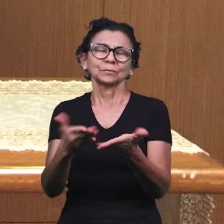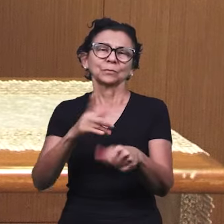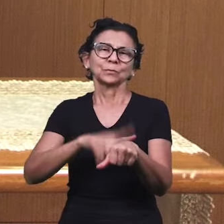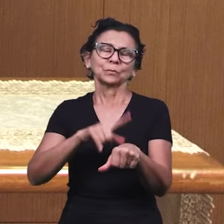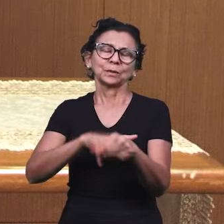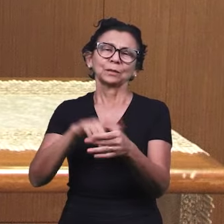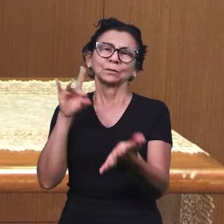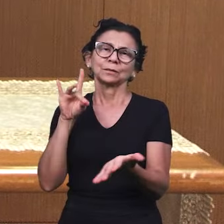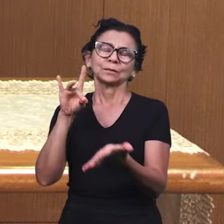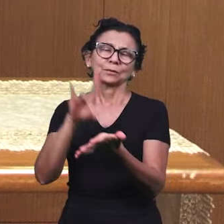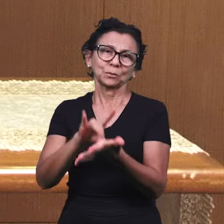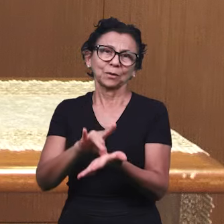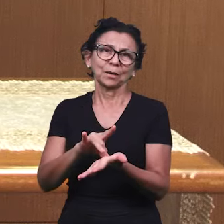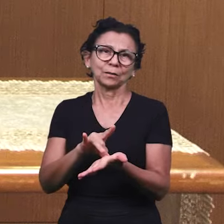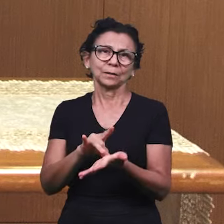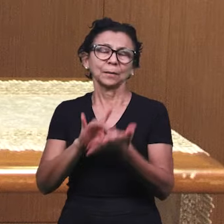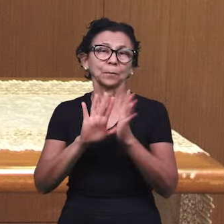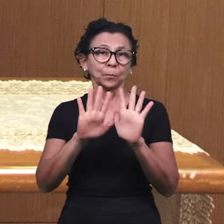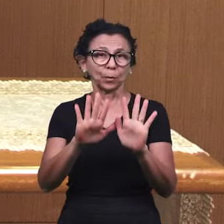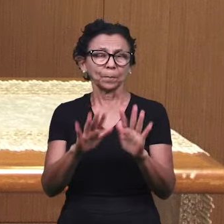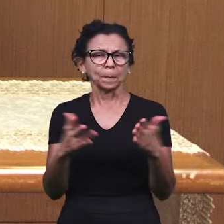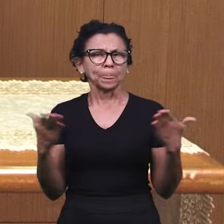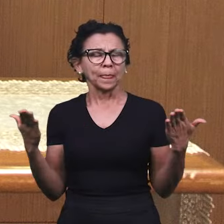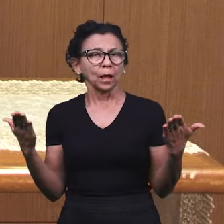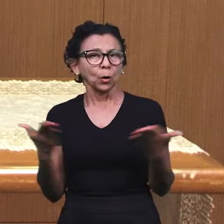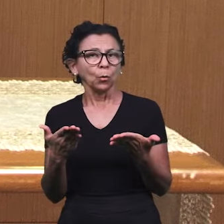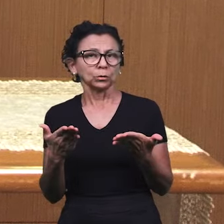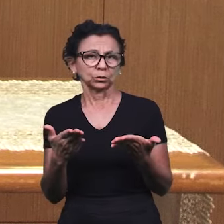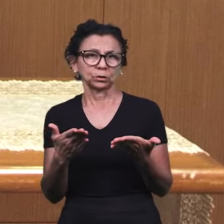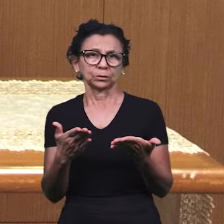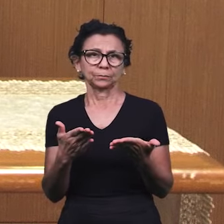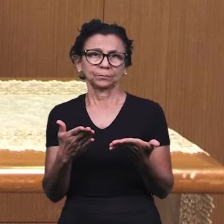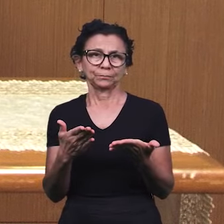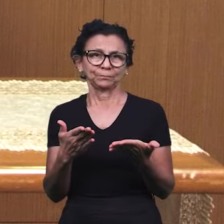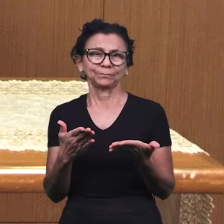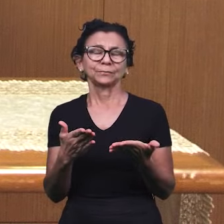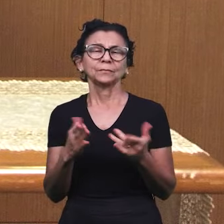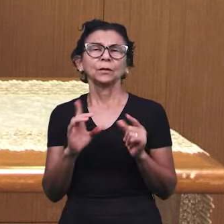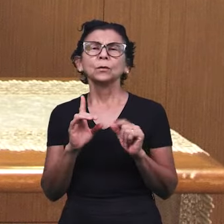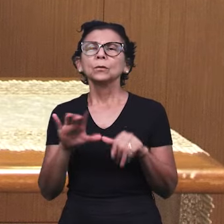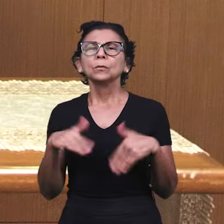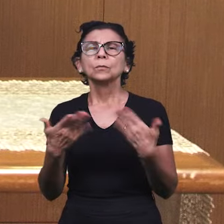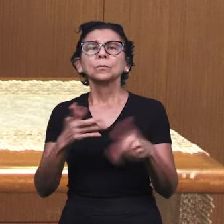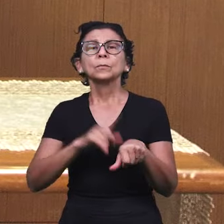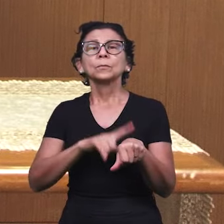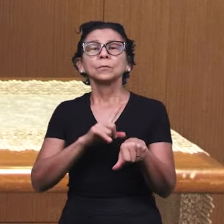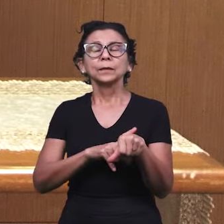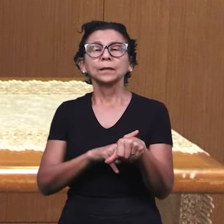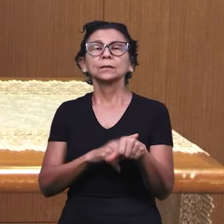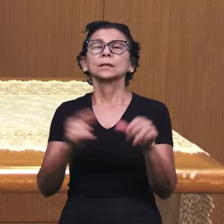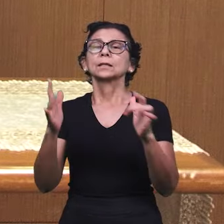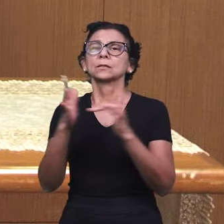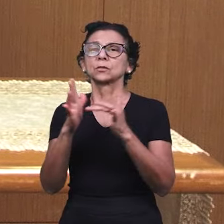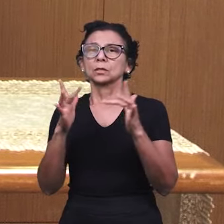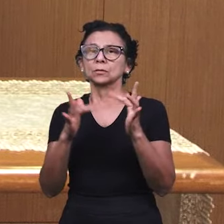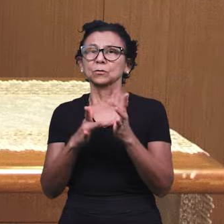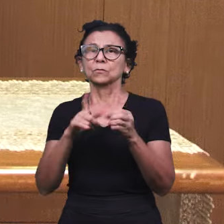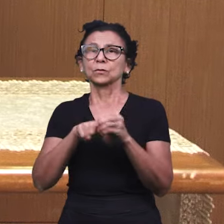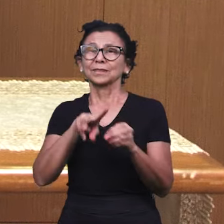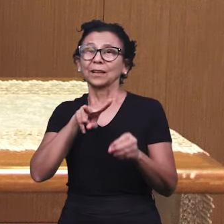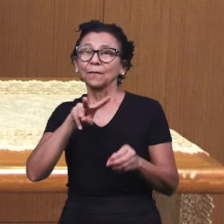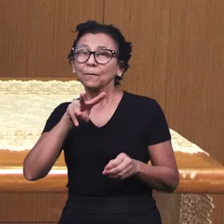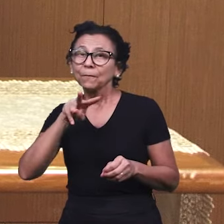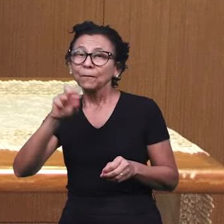Então, só para situar os irmãos, nós estamos vivendo esse momento. Eis que venho sem demora. Então, é